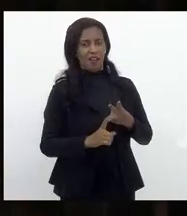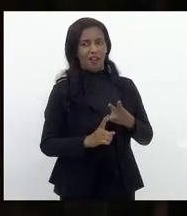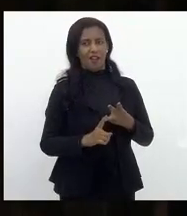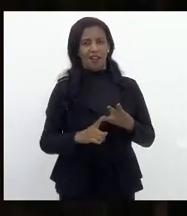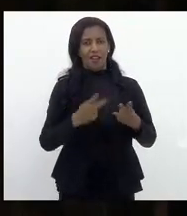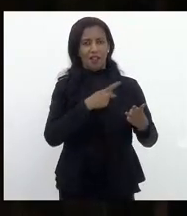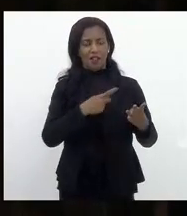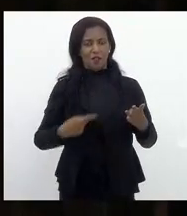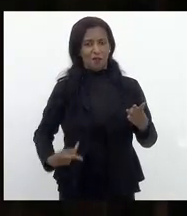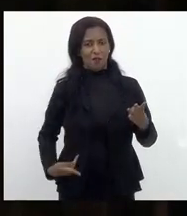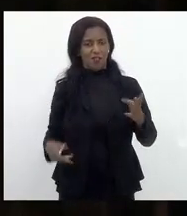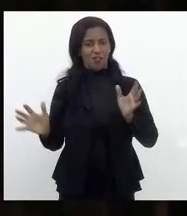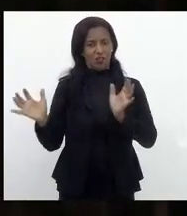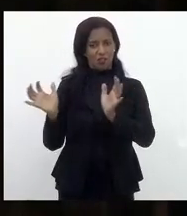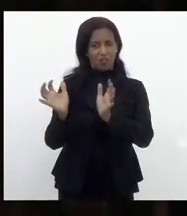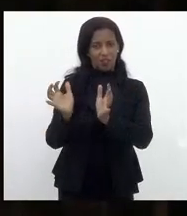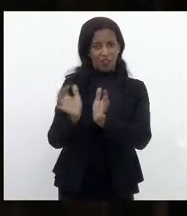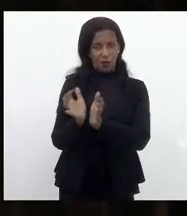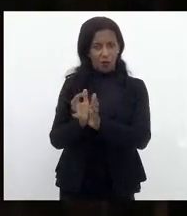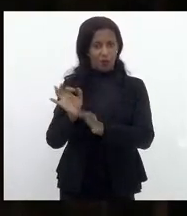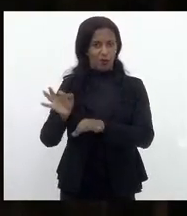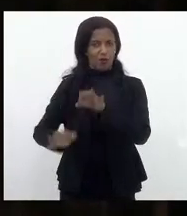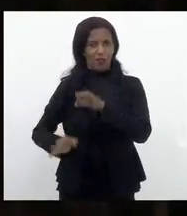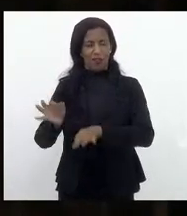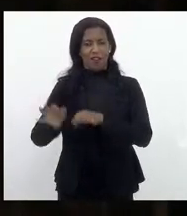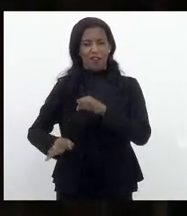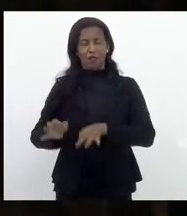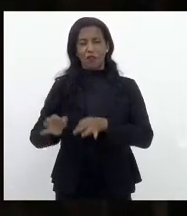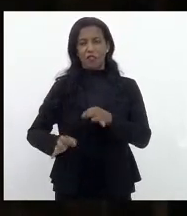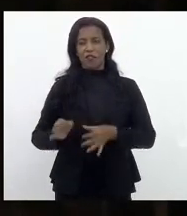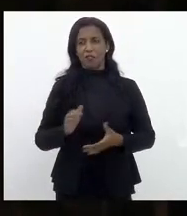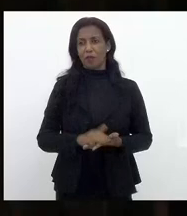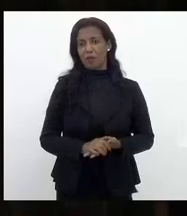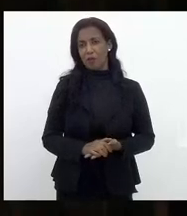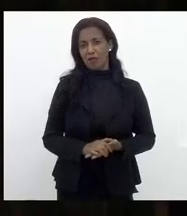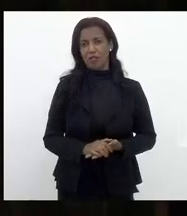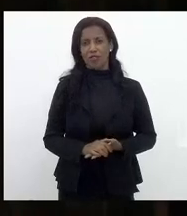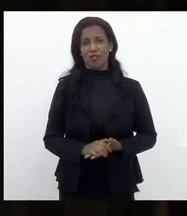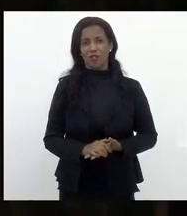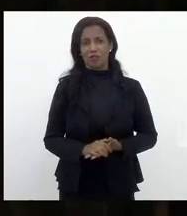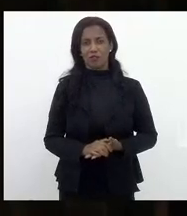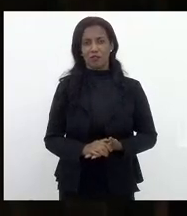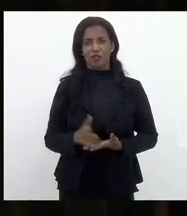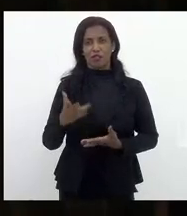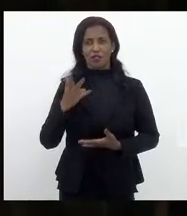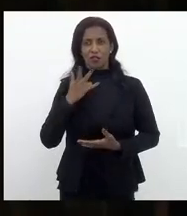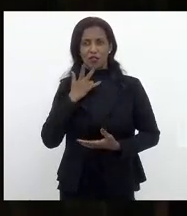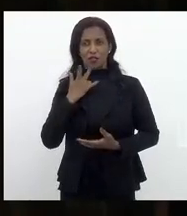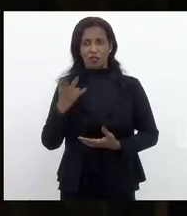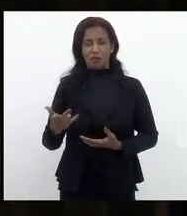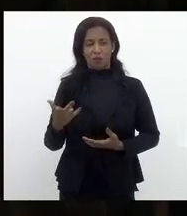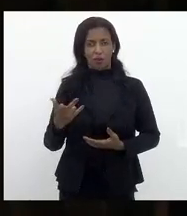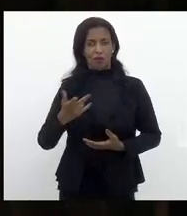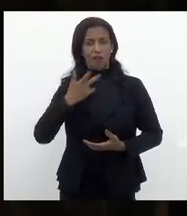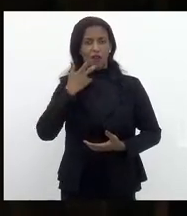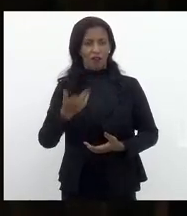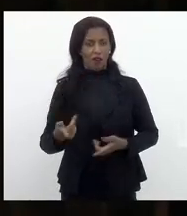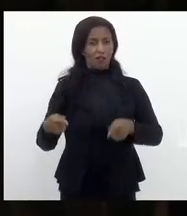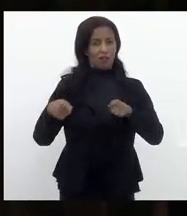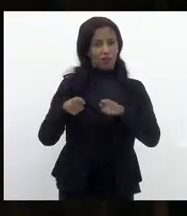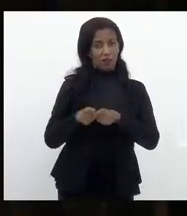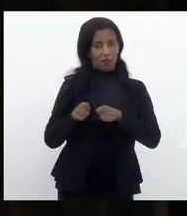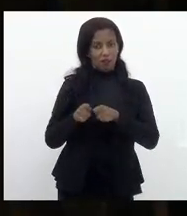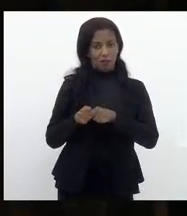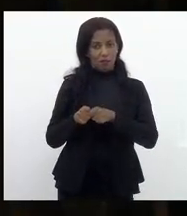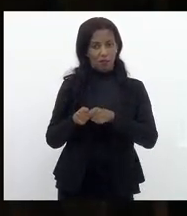e presidente da Comissão de constituição e Justiça quero falar essa palavra que pode parecer um pouco dura mas para dizer que estamos